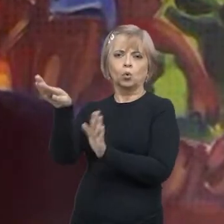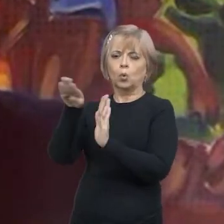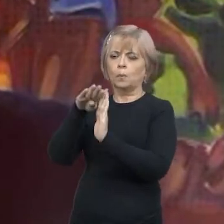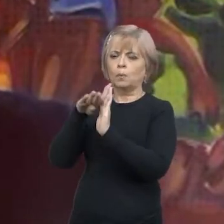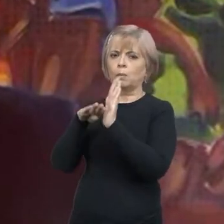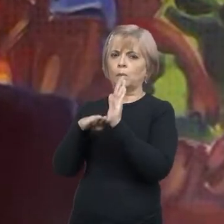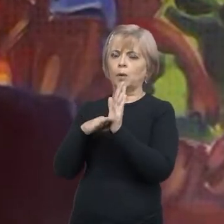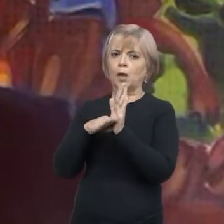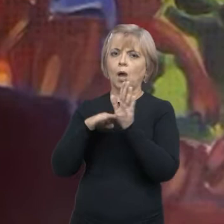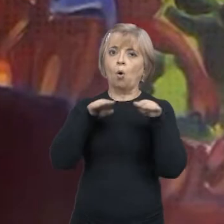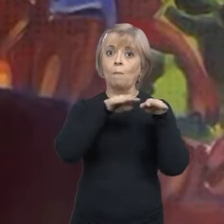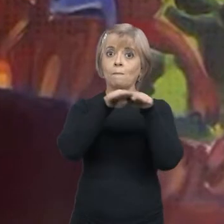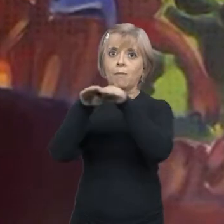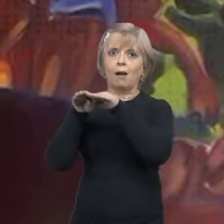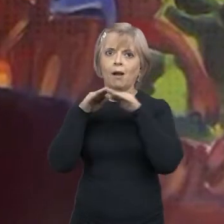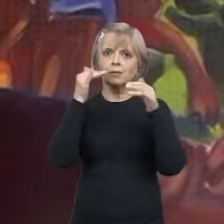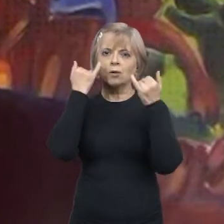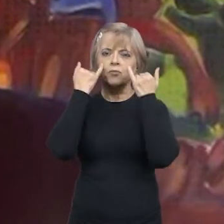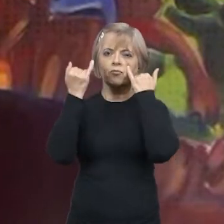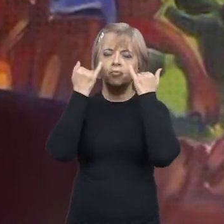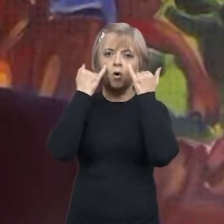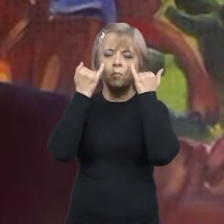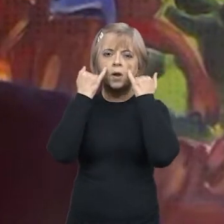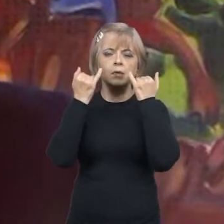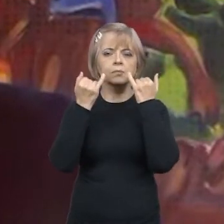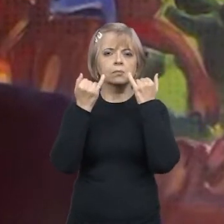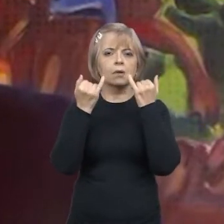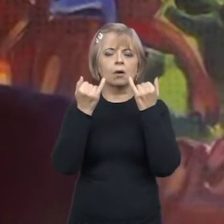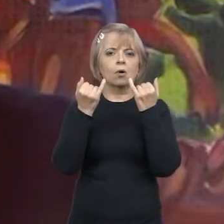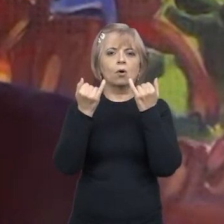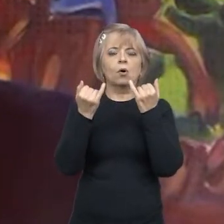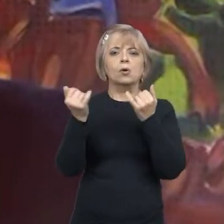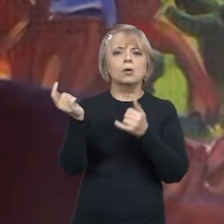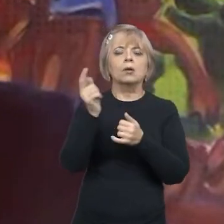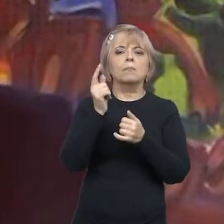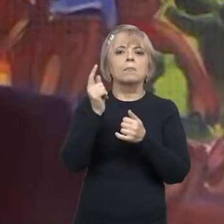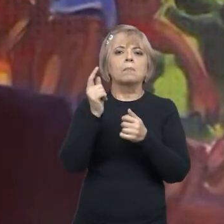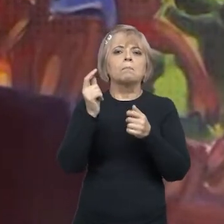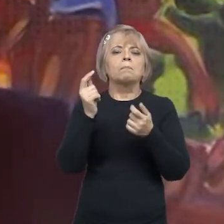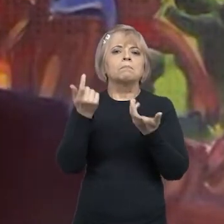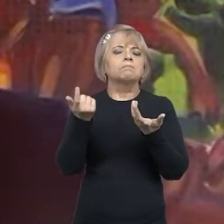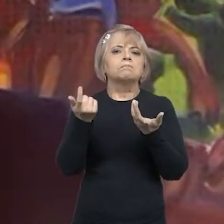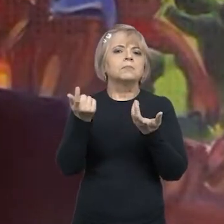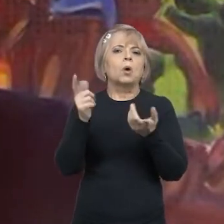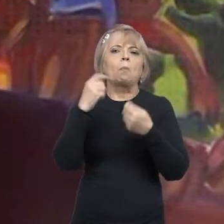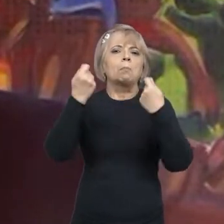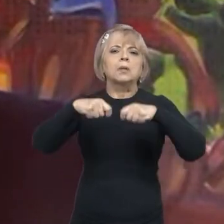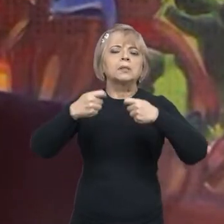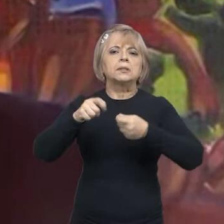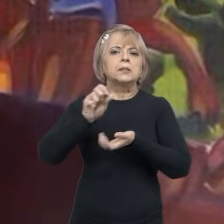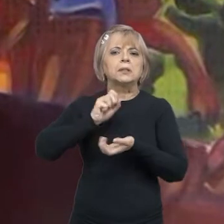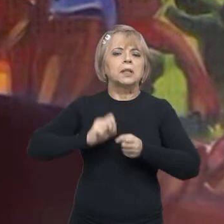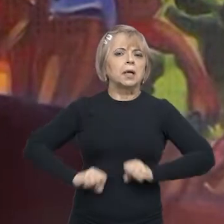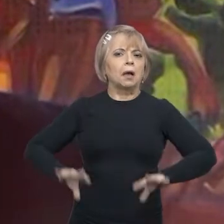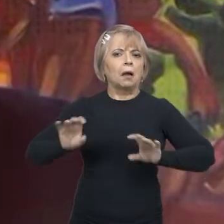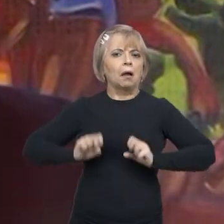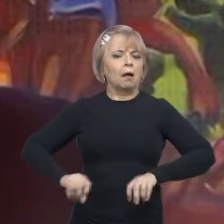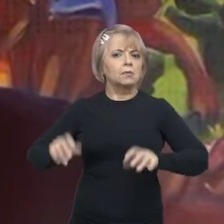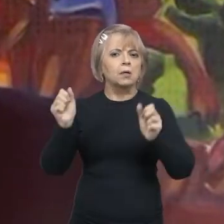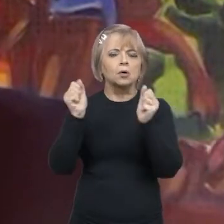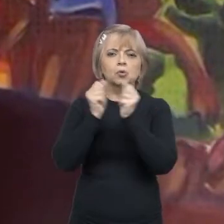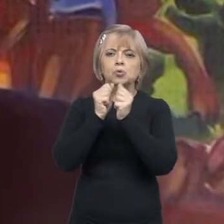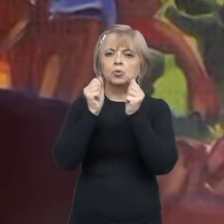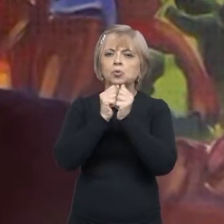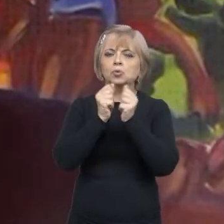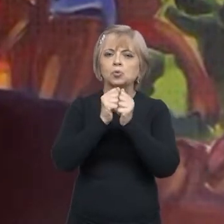padrão de informação, desonerando os órgãos de execução de prospectar informação junto aos órgãos públicos, né?